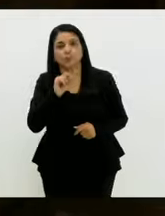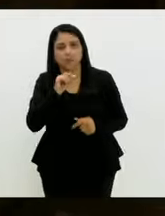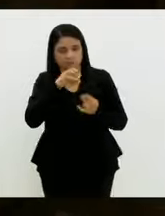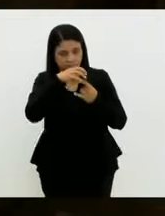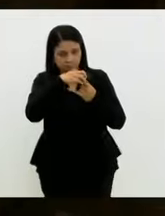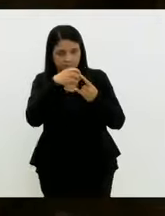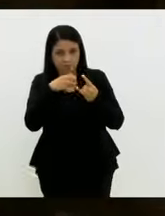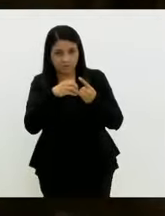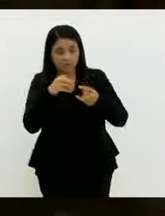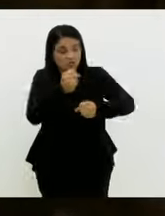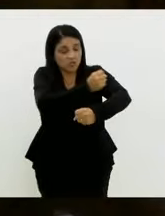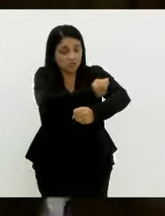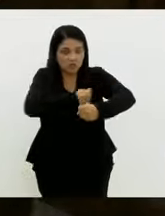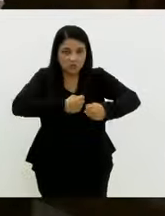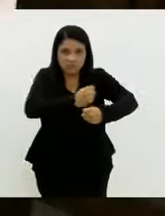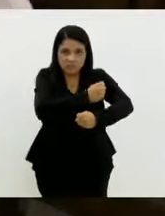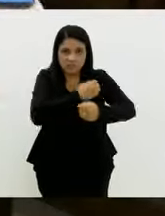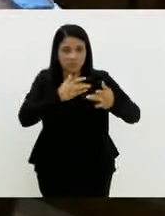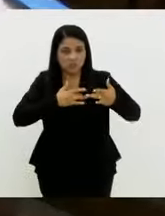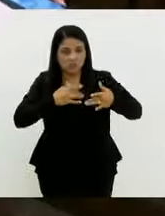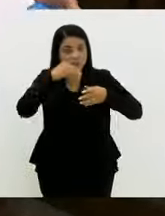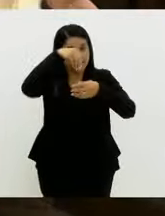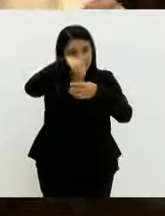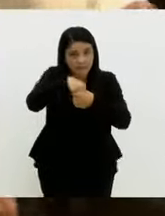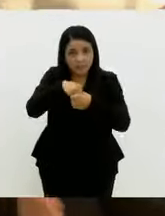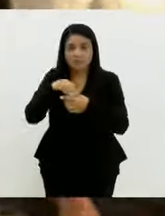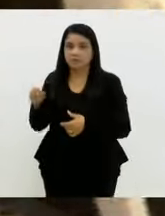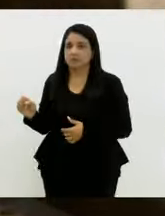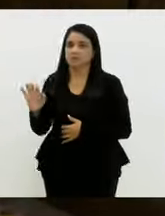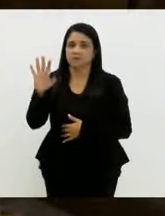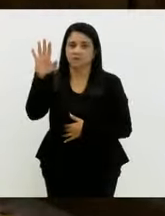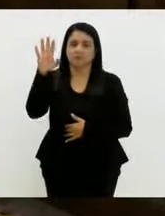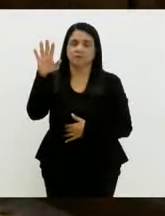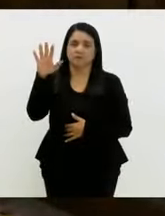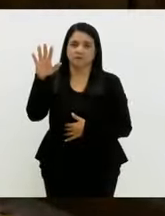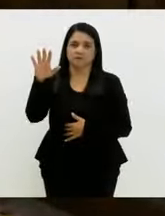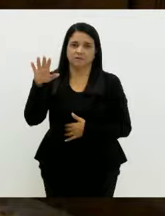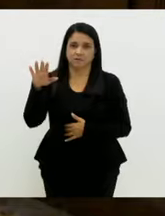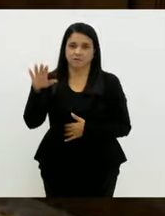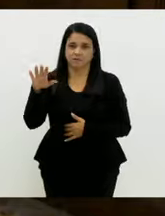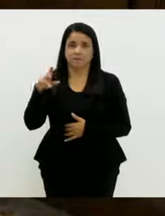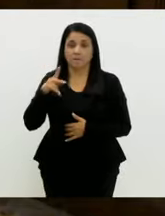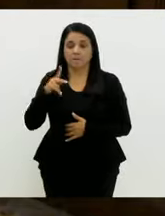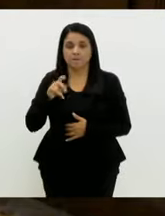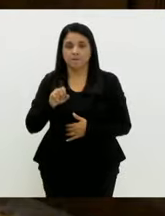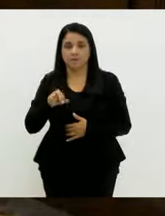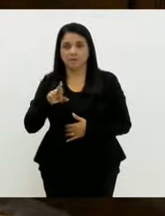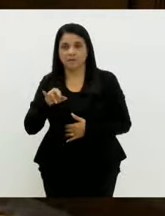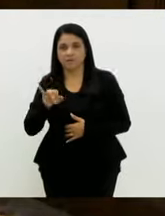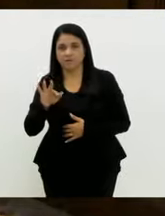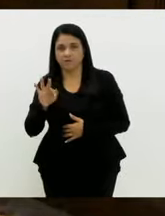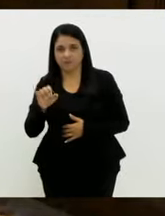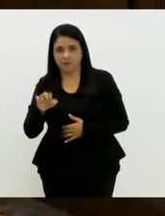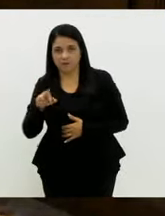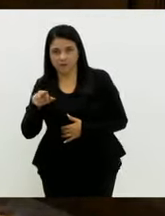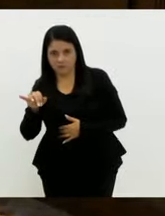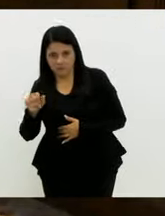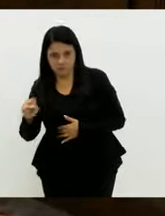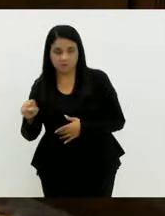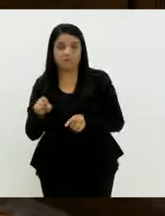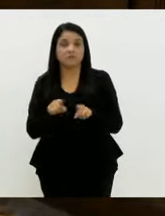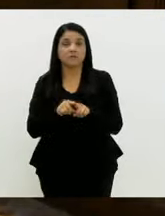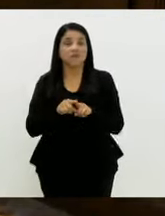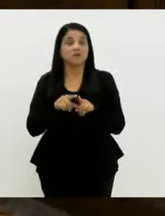de cozinhas solidárias dentro das favelas e periferias. E, portanto, senhor presidente, acho que é uma oportunidade